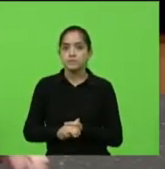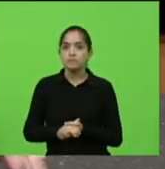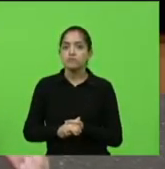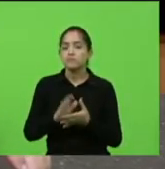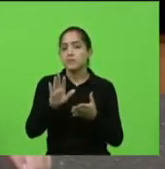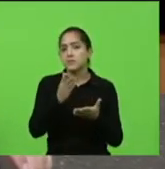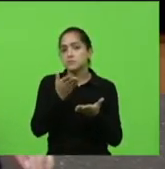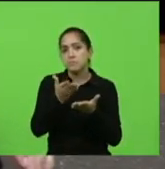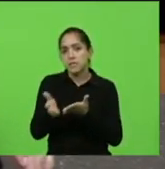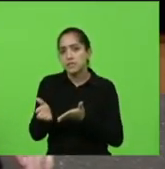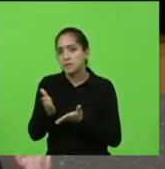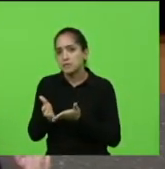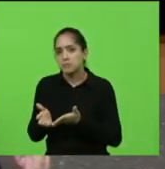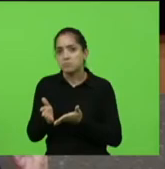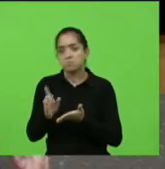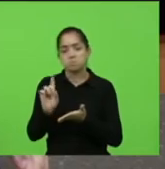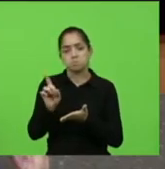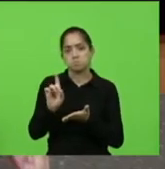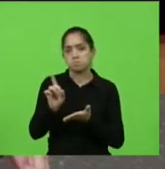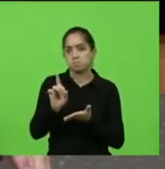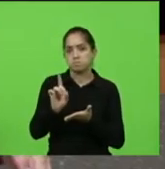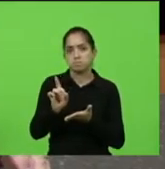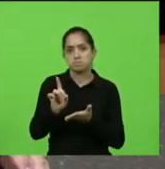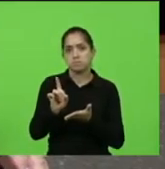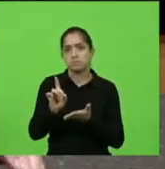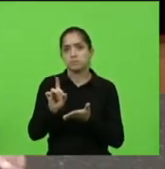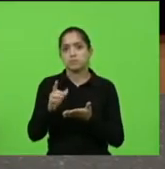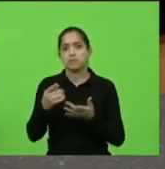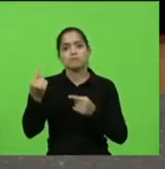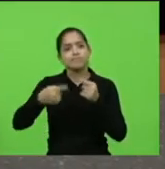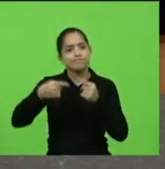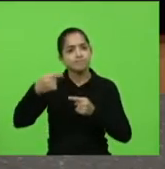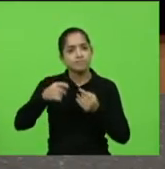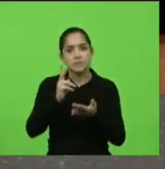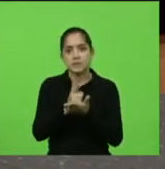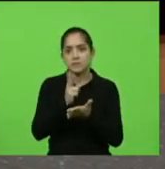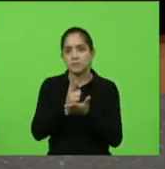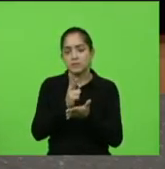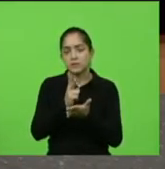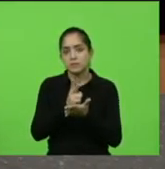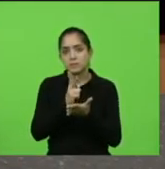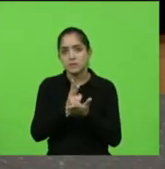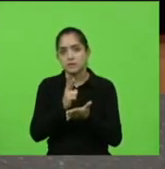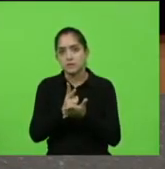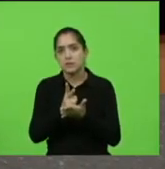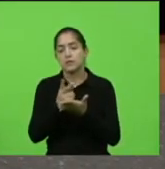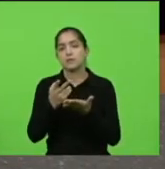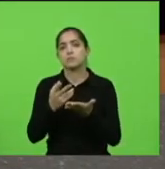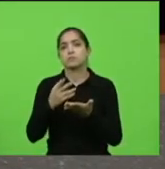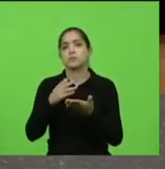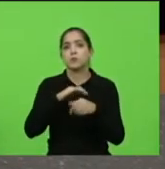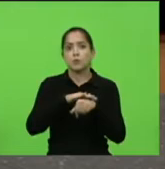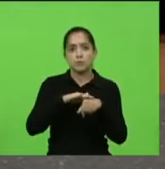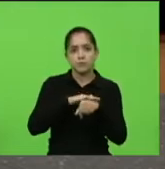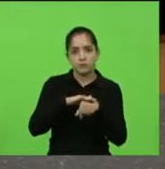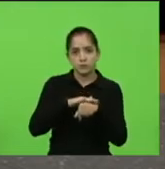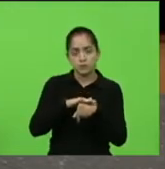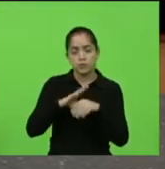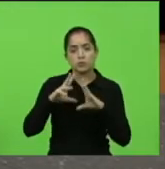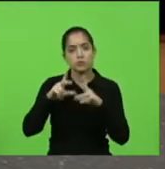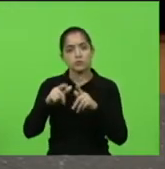perdeu a condição em nenhum momento de diálogo com todos os parlamentares, inclusive